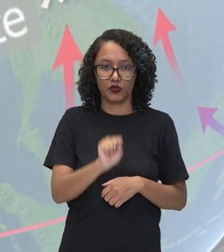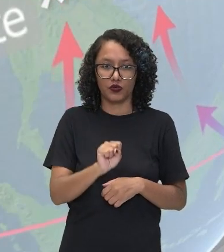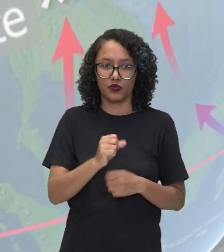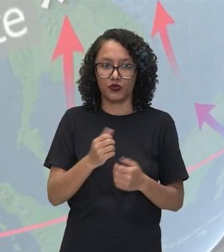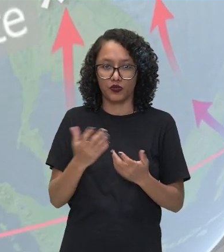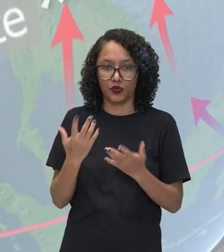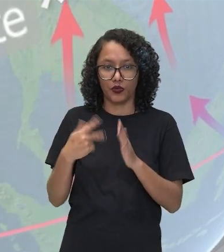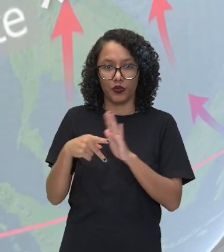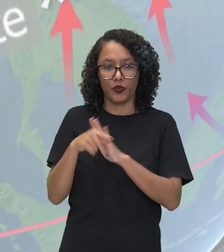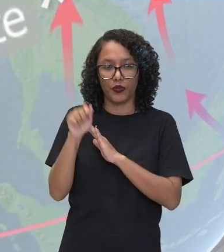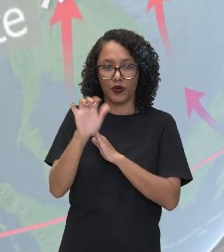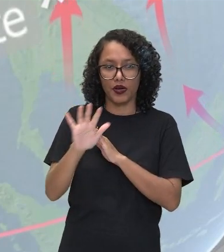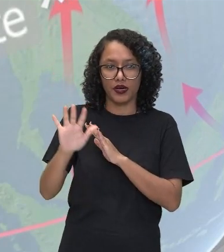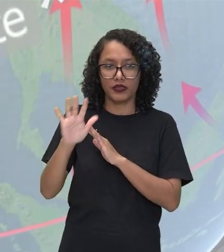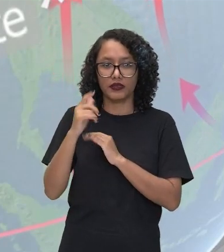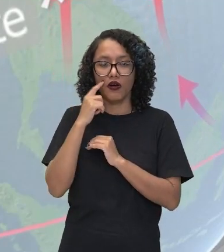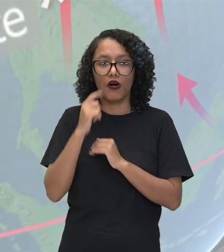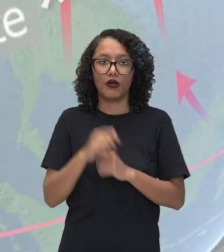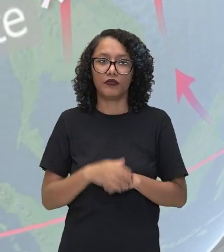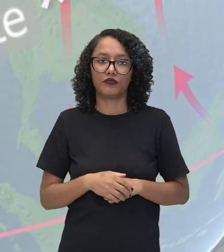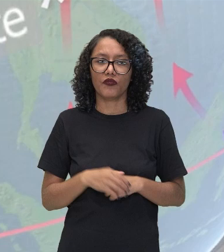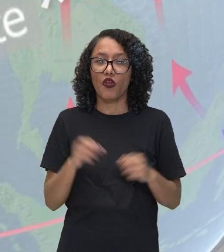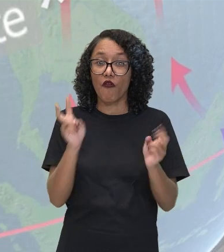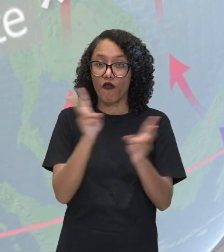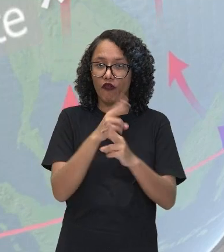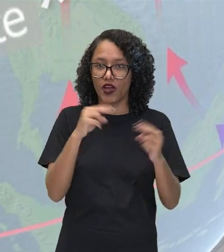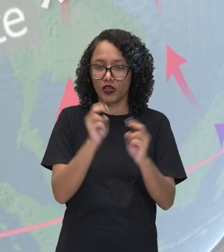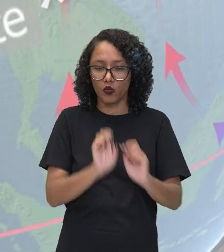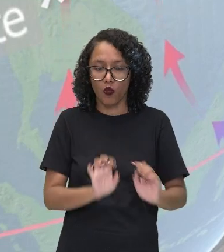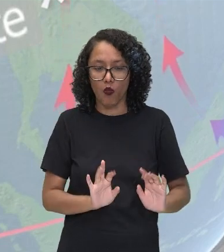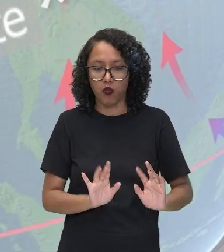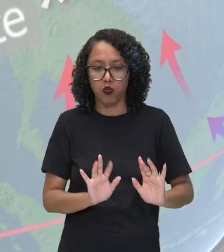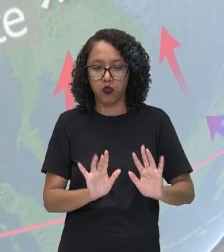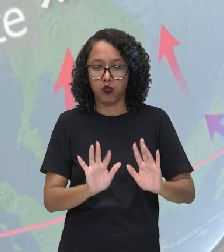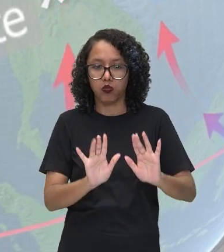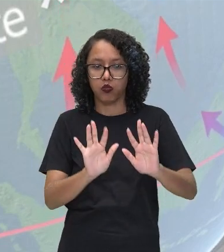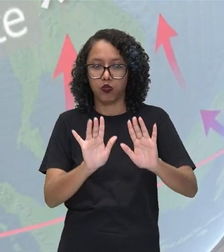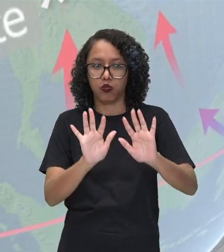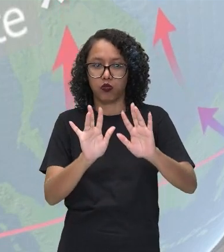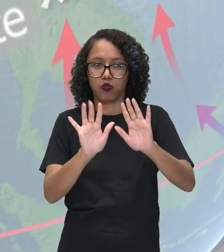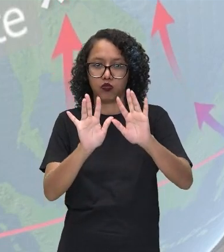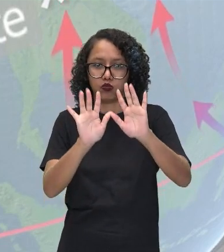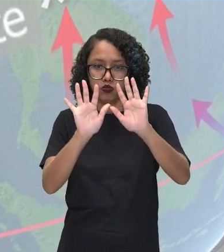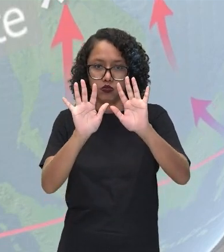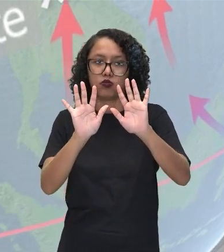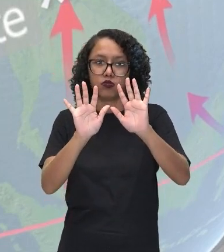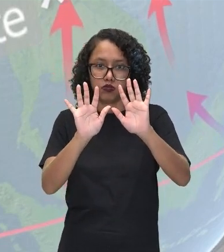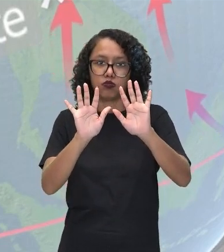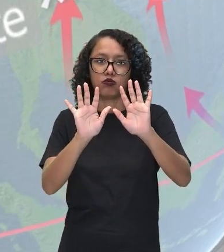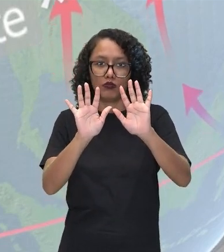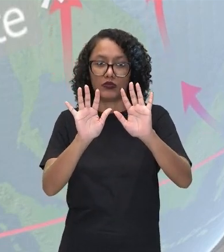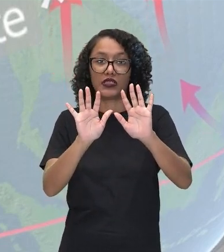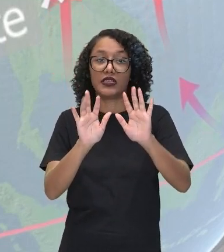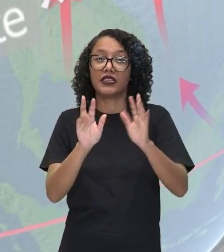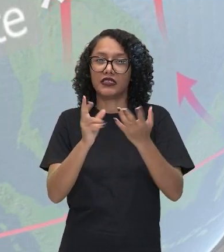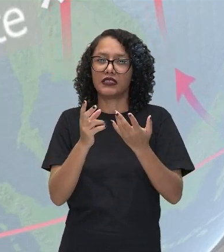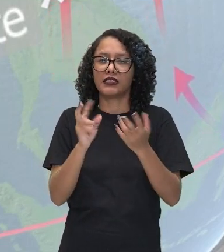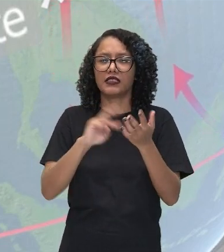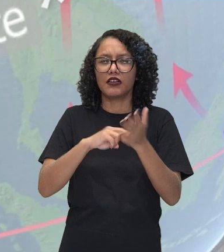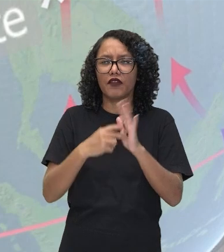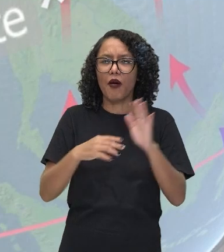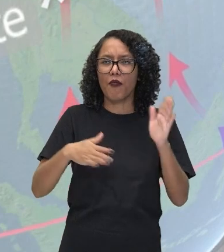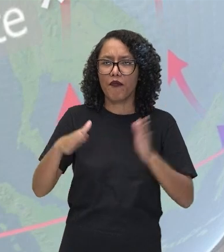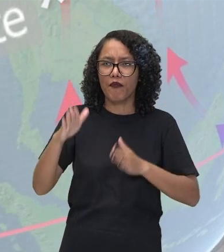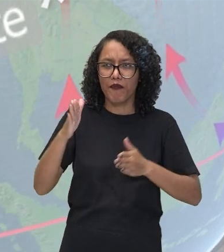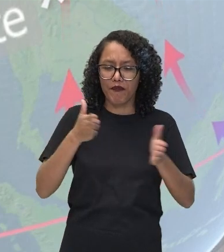da Ásia, vocês estão vendo que os ventos estão indo em direção à Terra. Isso quer dizer que nesse período de junho, os